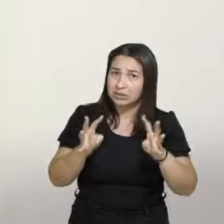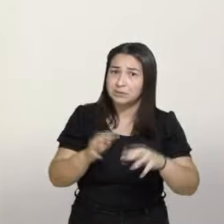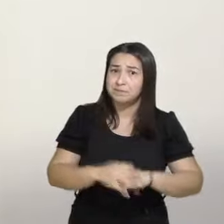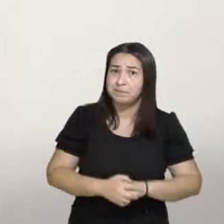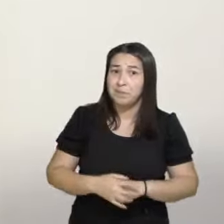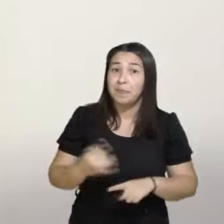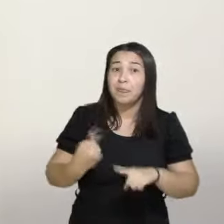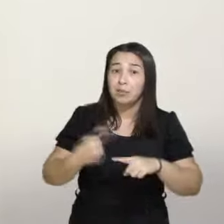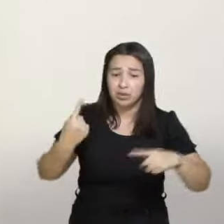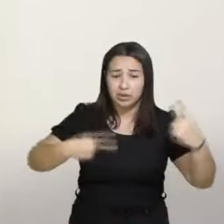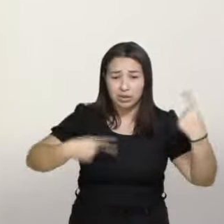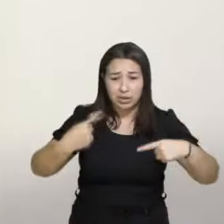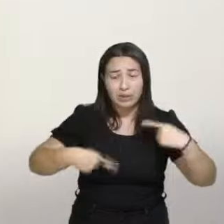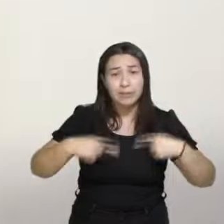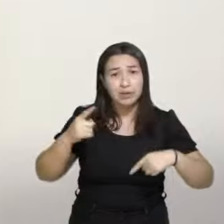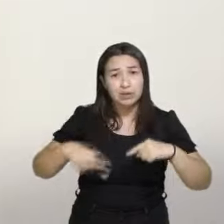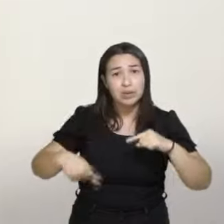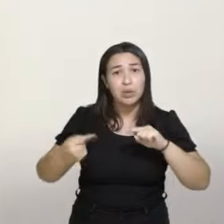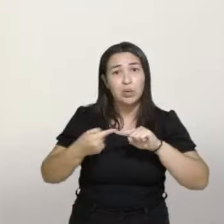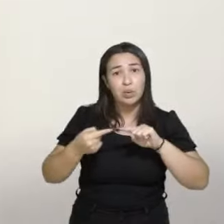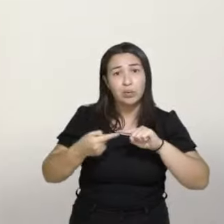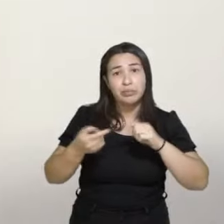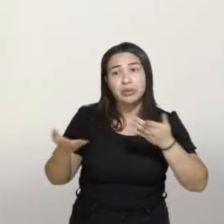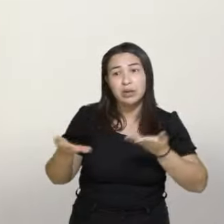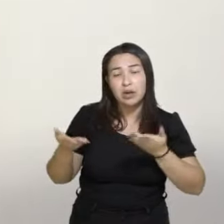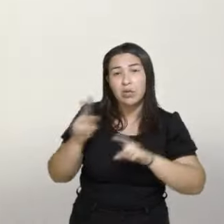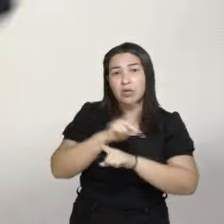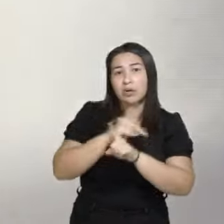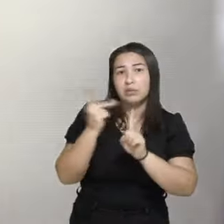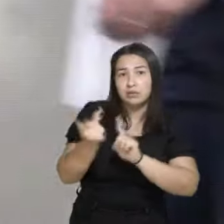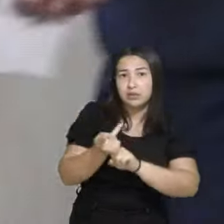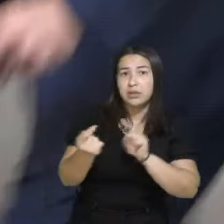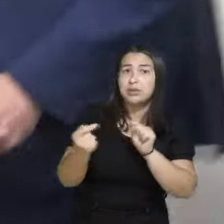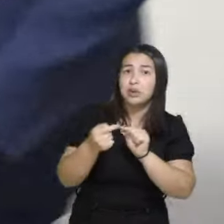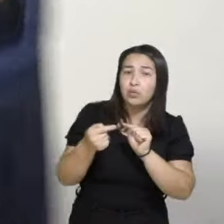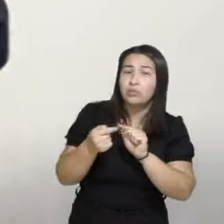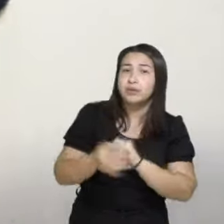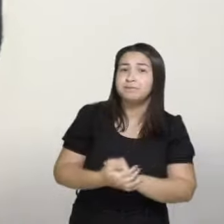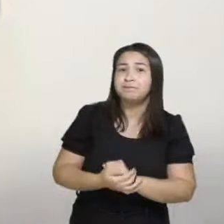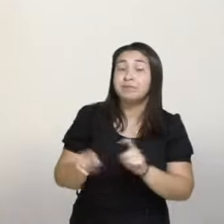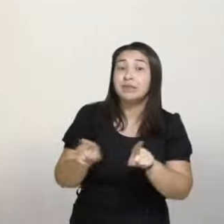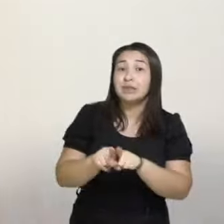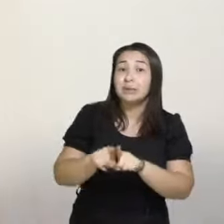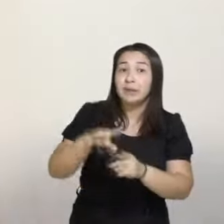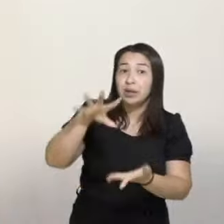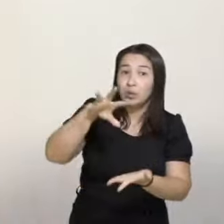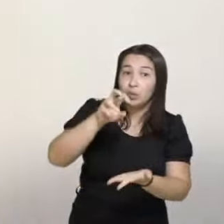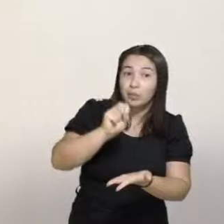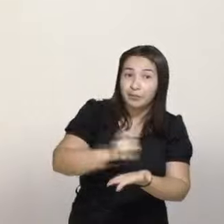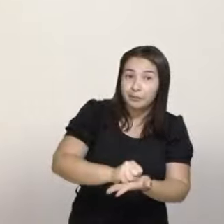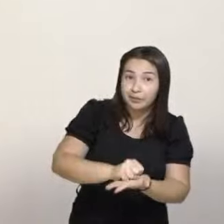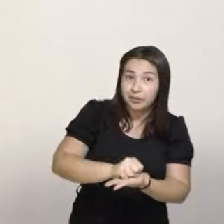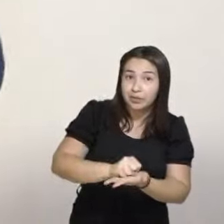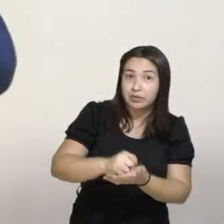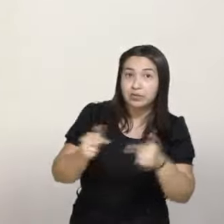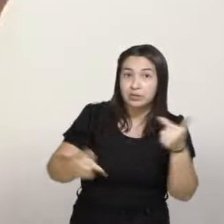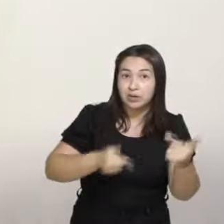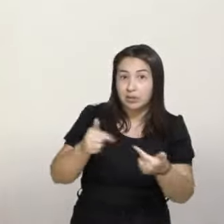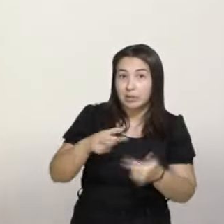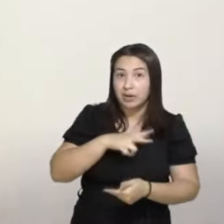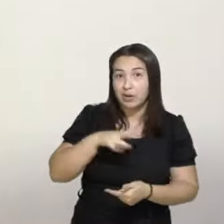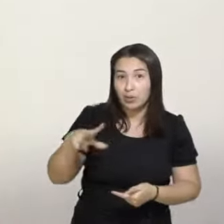debate tem muito a ver com o que nós discutimos agora sobre previdência, tem a ver sobre contratação do serviço público para